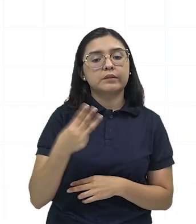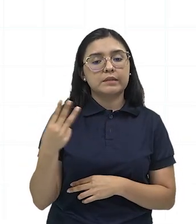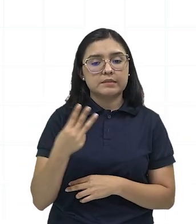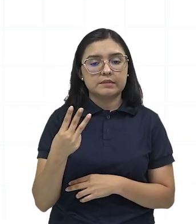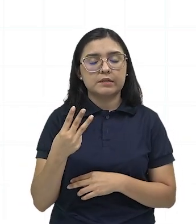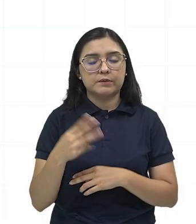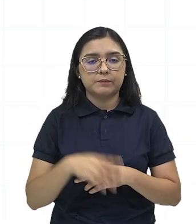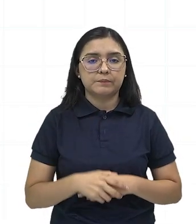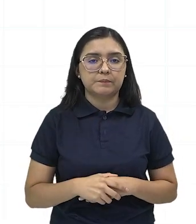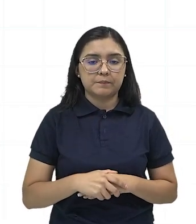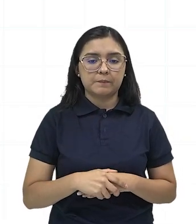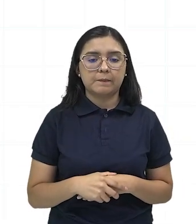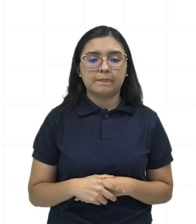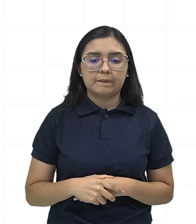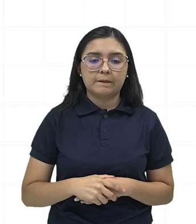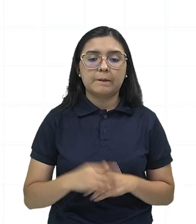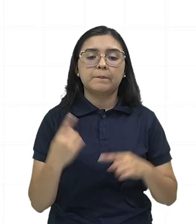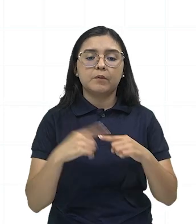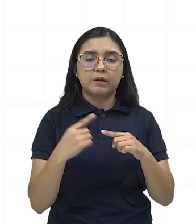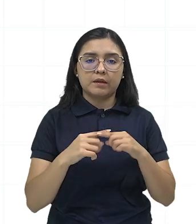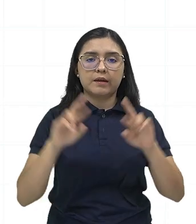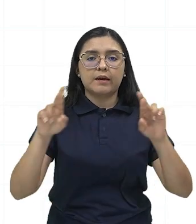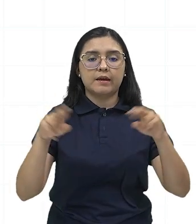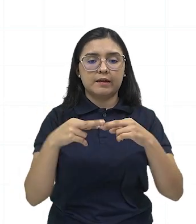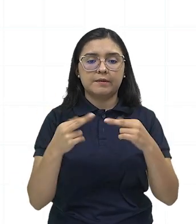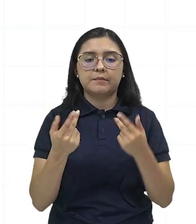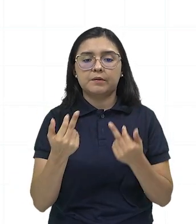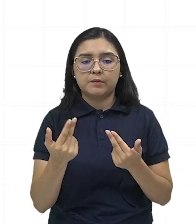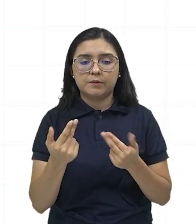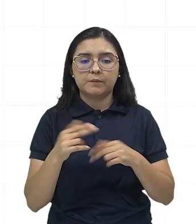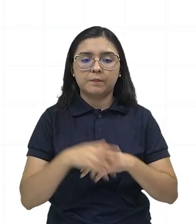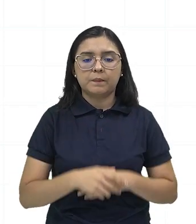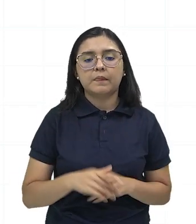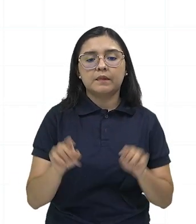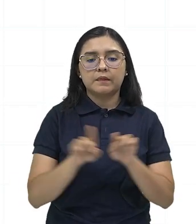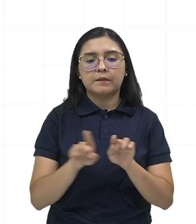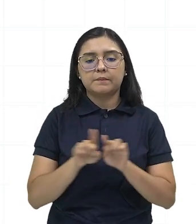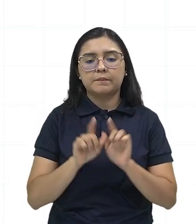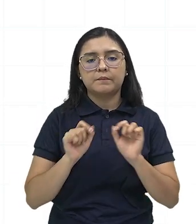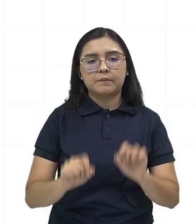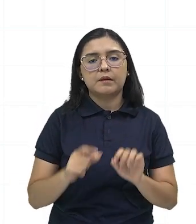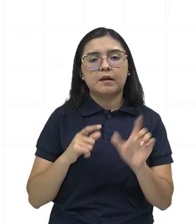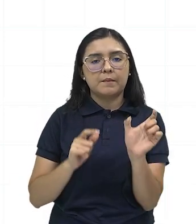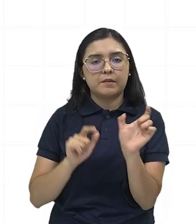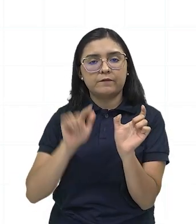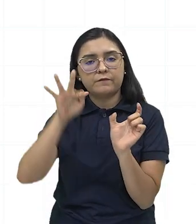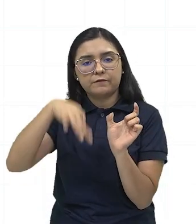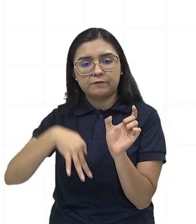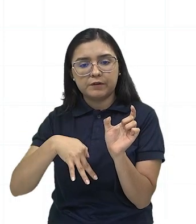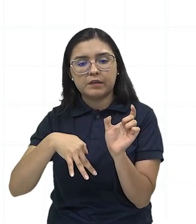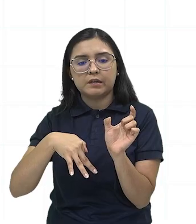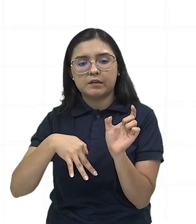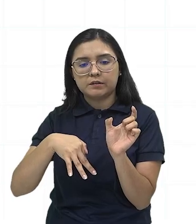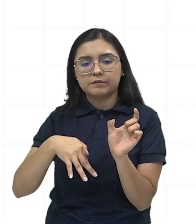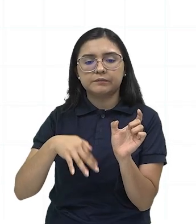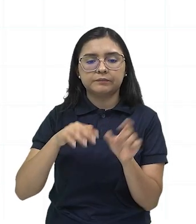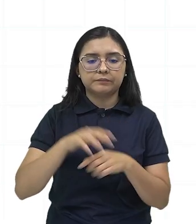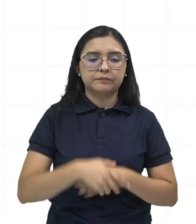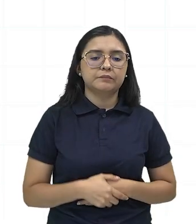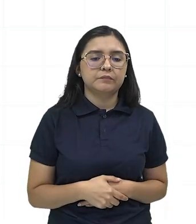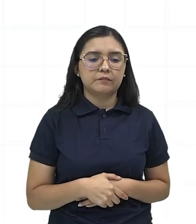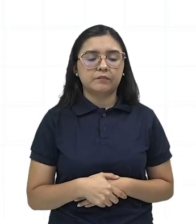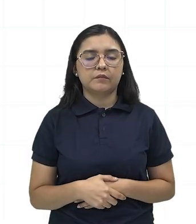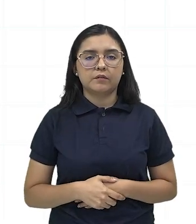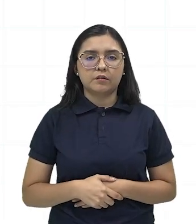que eu vou chamar de A também, porque eles têm a mesma rima, o mesmo fim na palavra. O poeta é um fingidor que chega